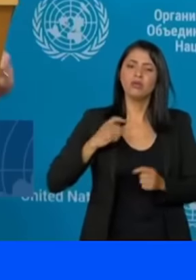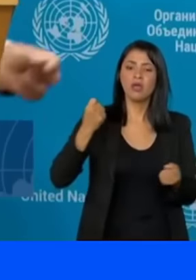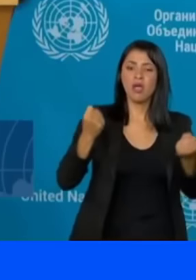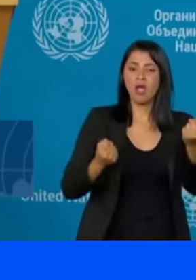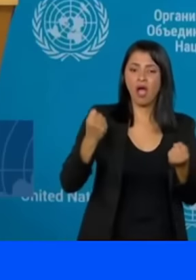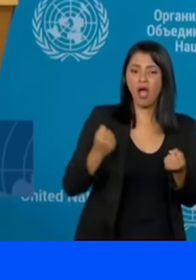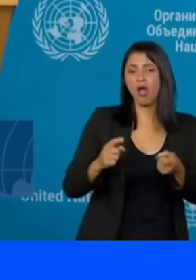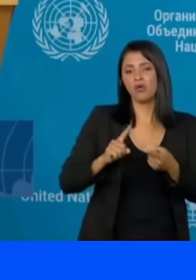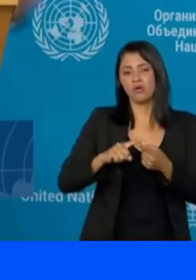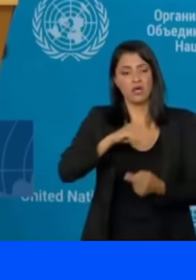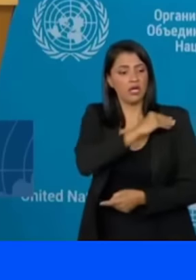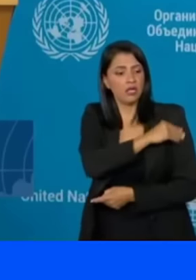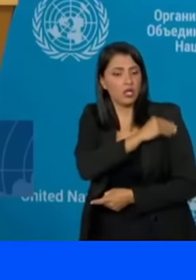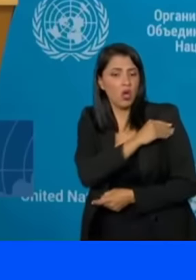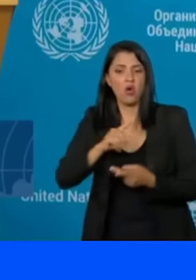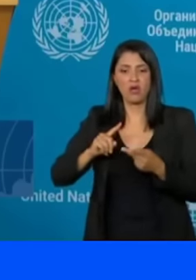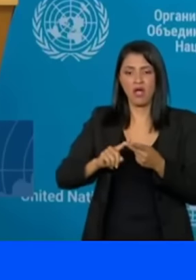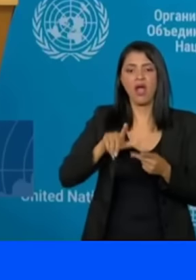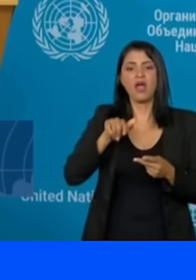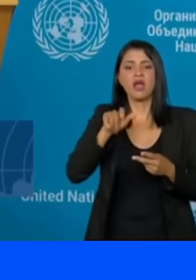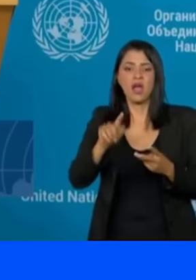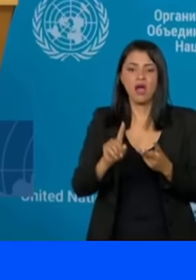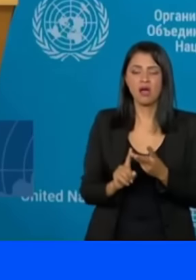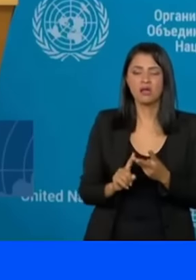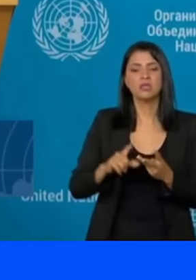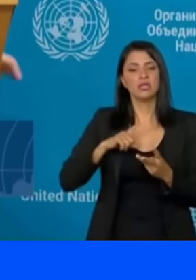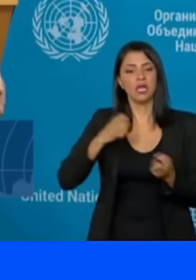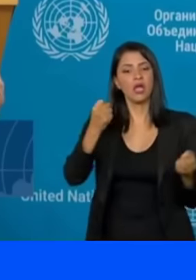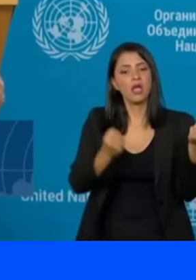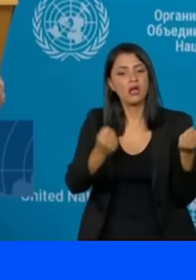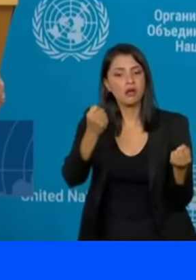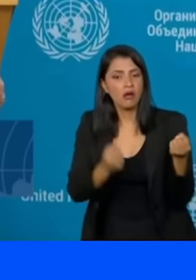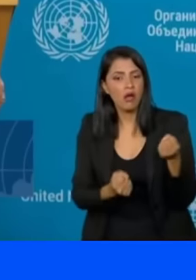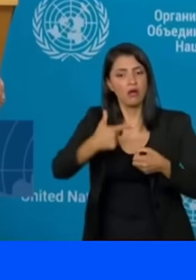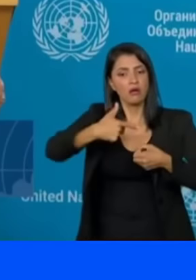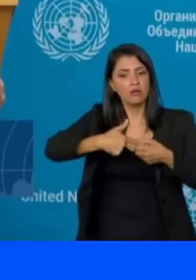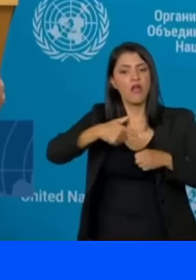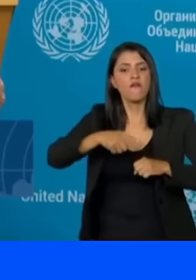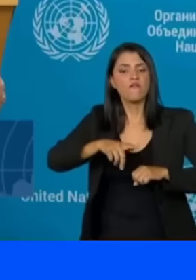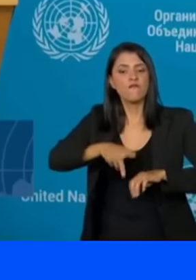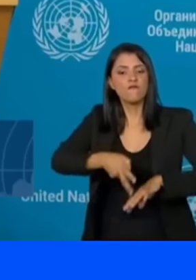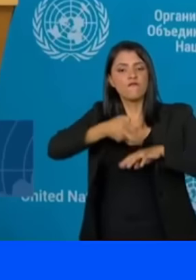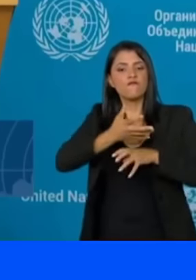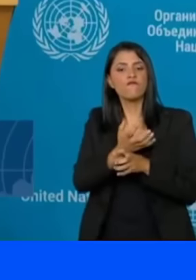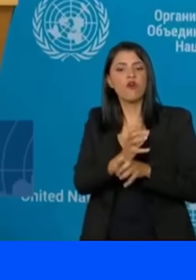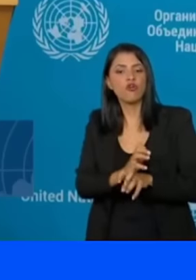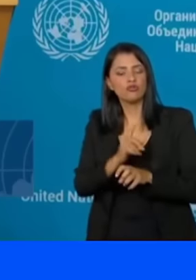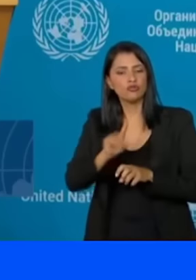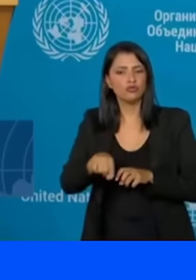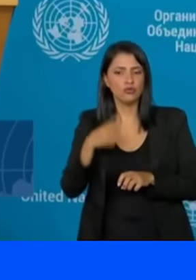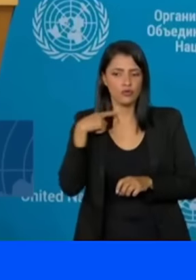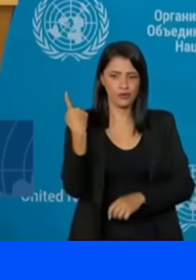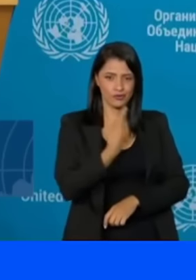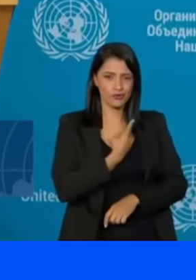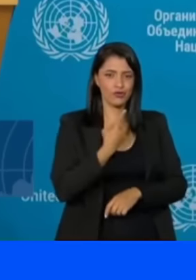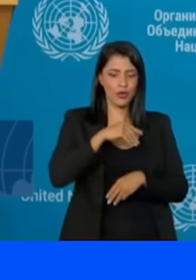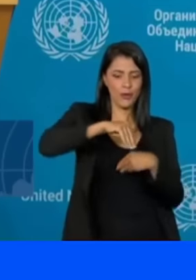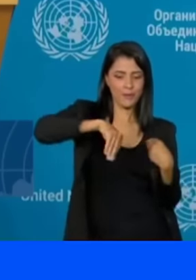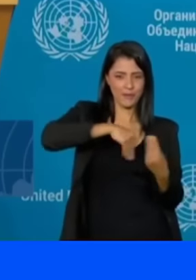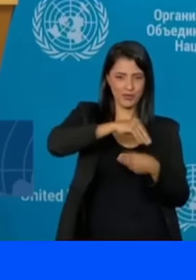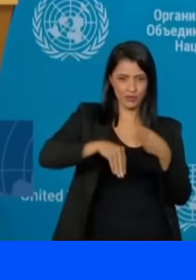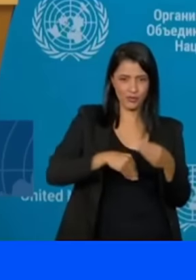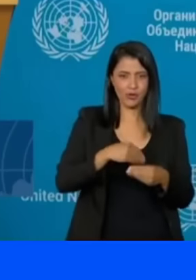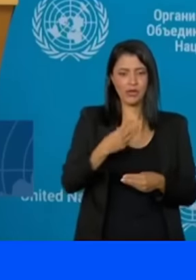etanol, de você ter carro a gás e de você ter carro a combustível fóssil. E quando nós fazemos a mistura